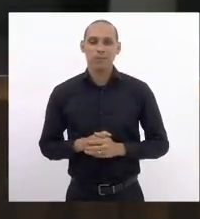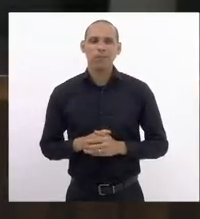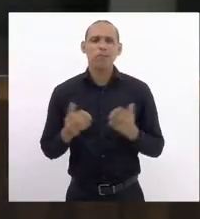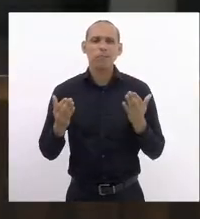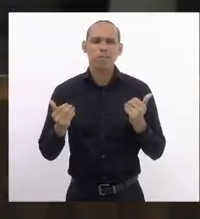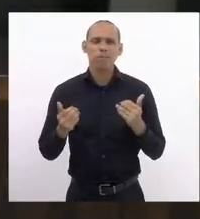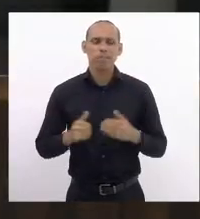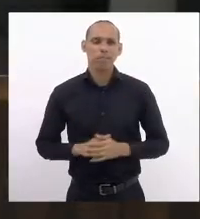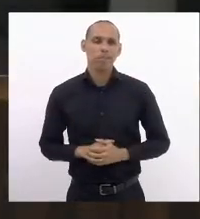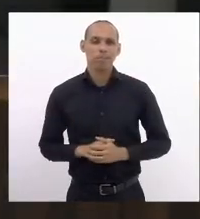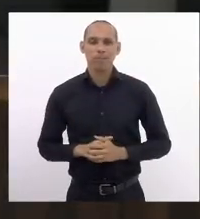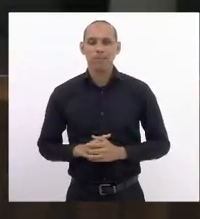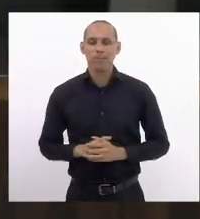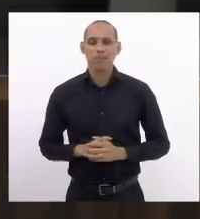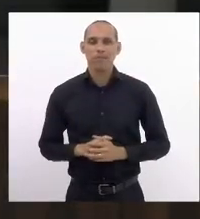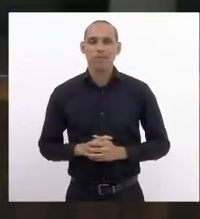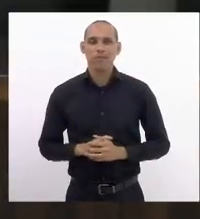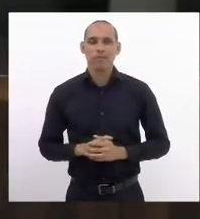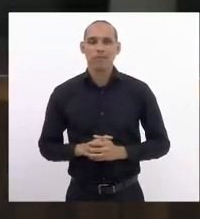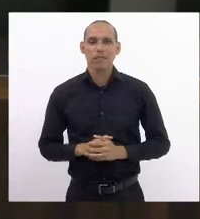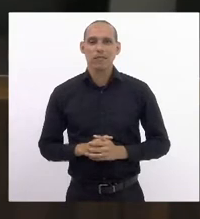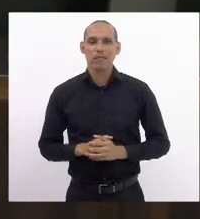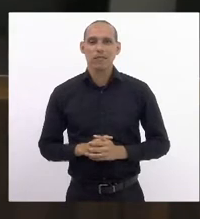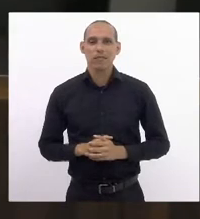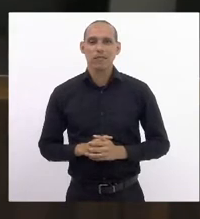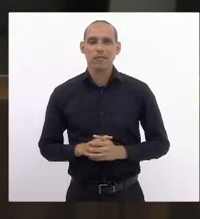vamos ao que está